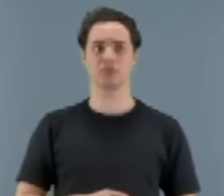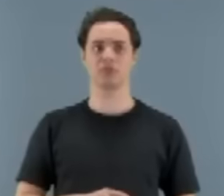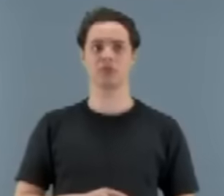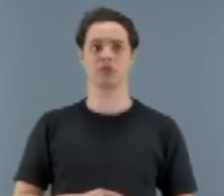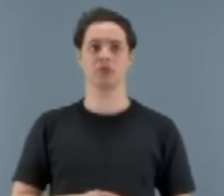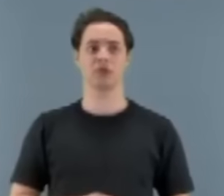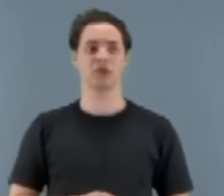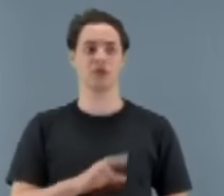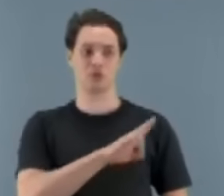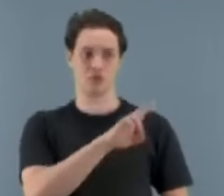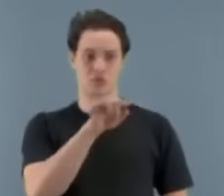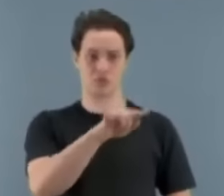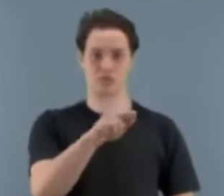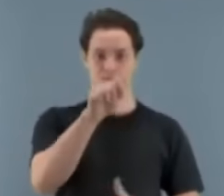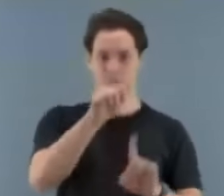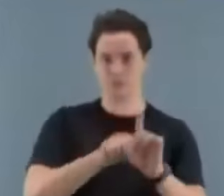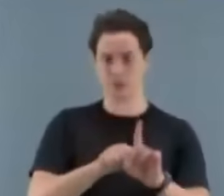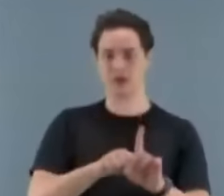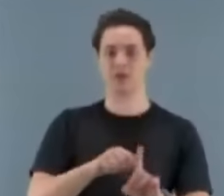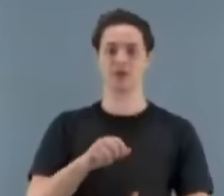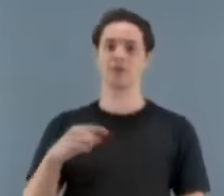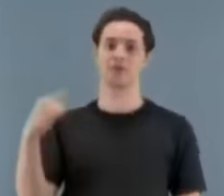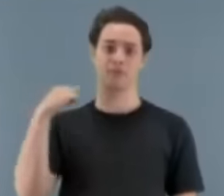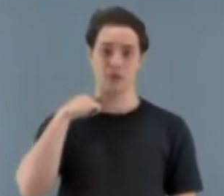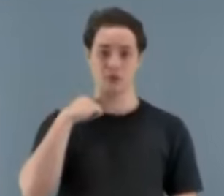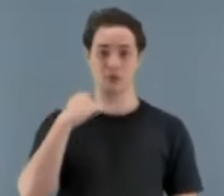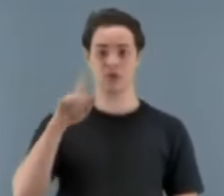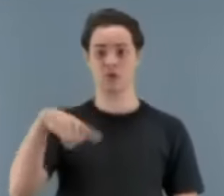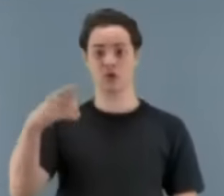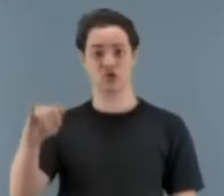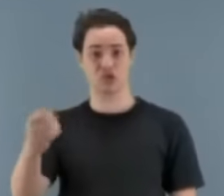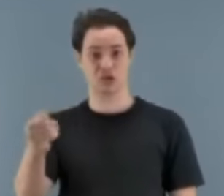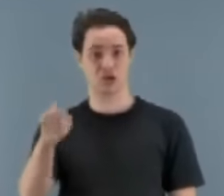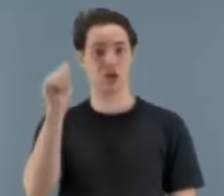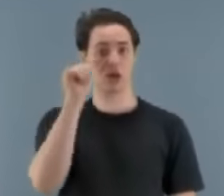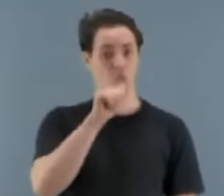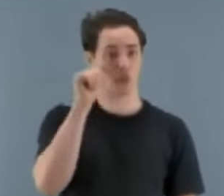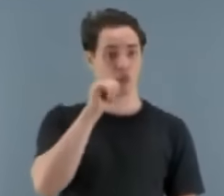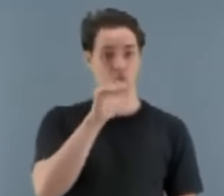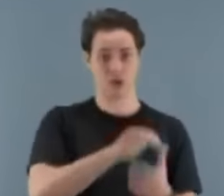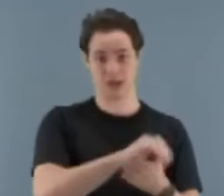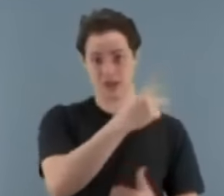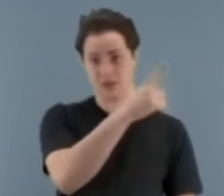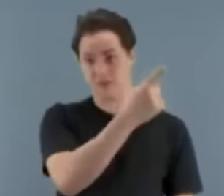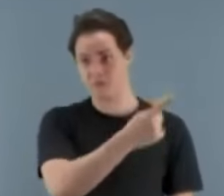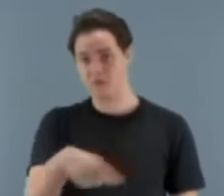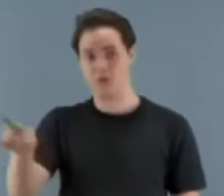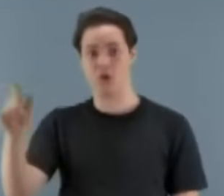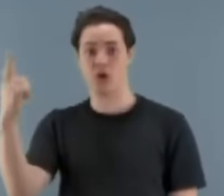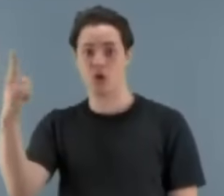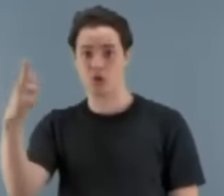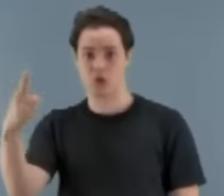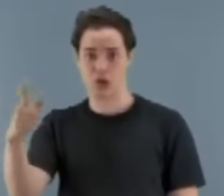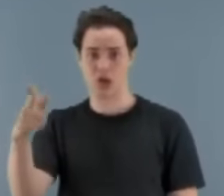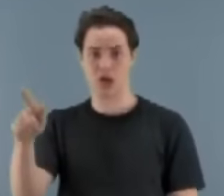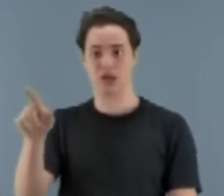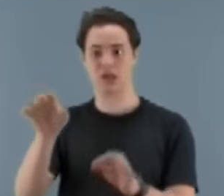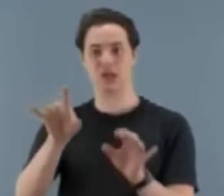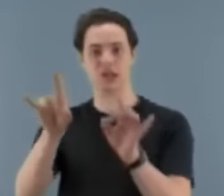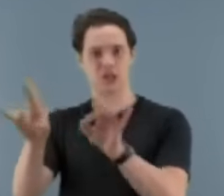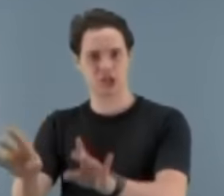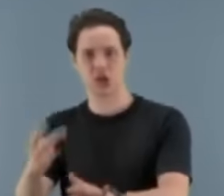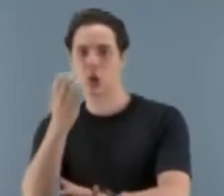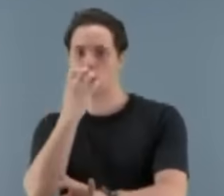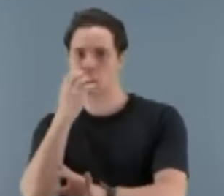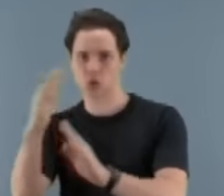ele foi nomeado em maio. Quando foi em janeiro, a esposa dele tinha ido a Goiânia deixar os cachorros lá,